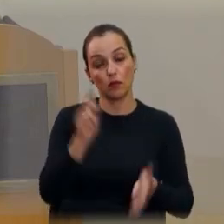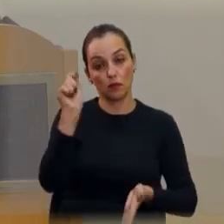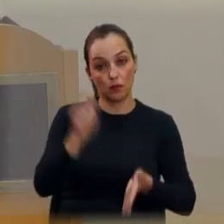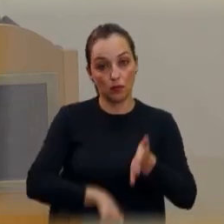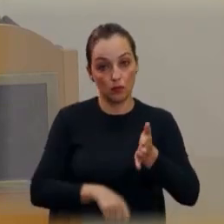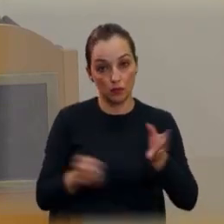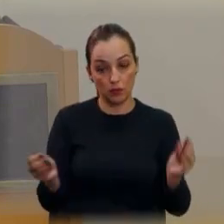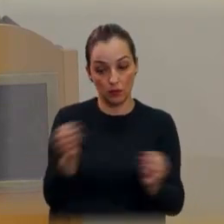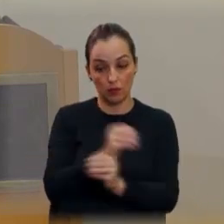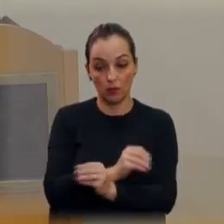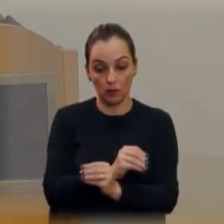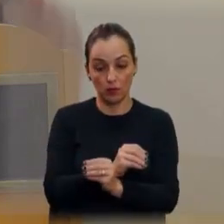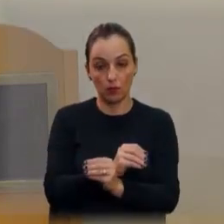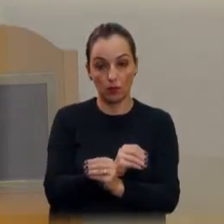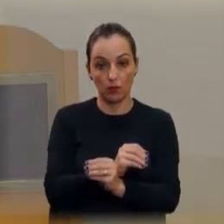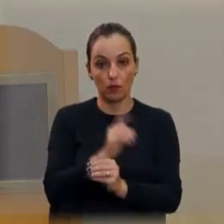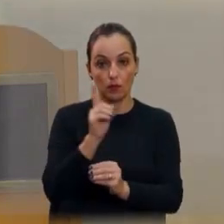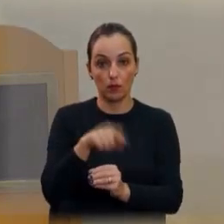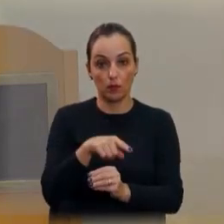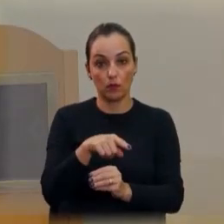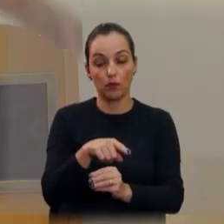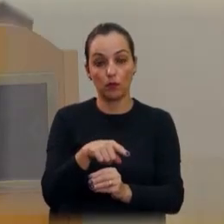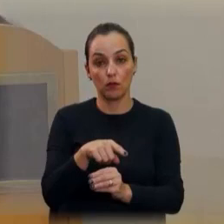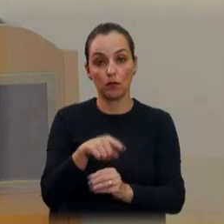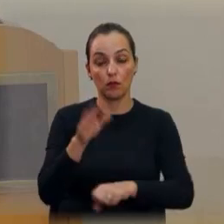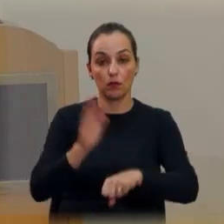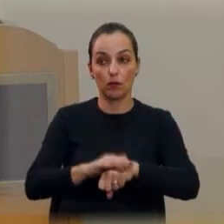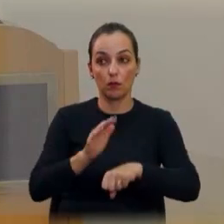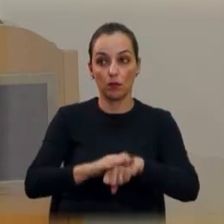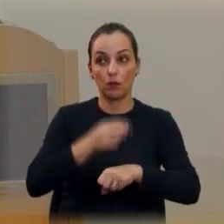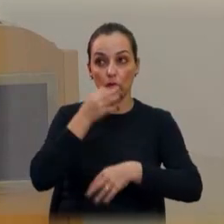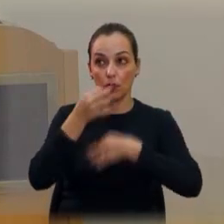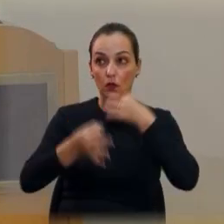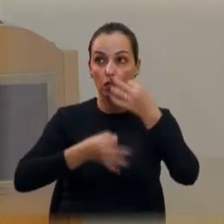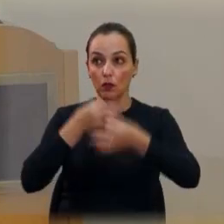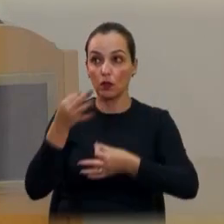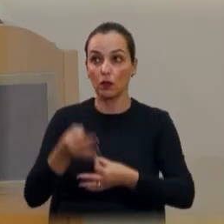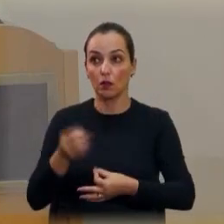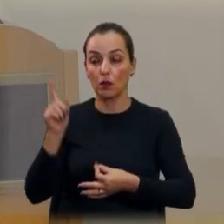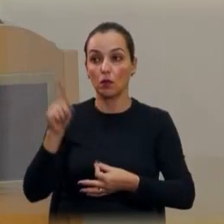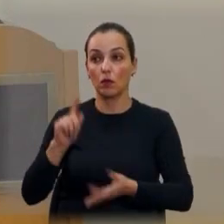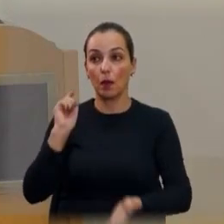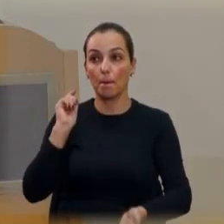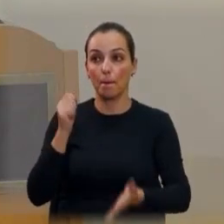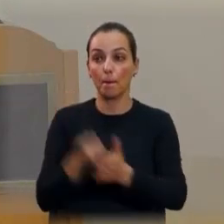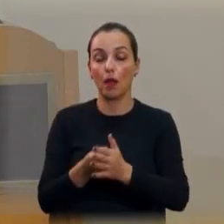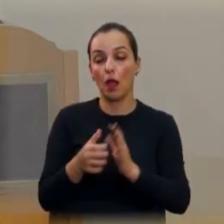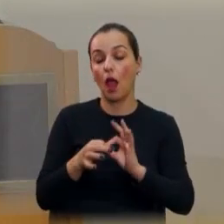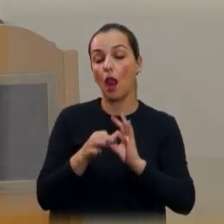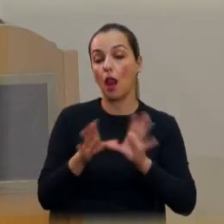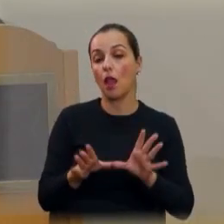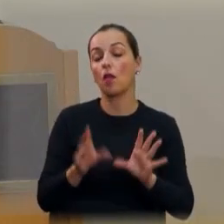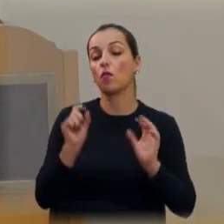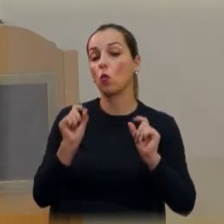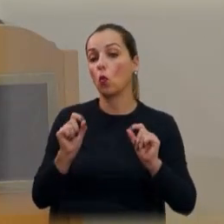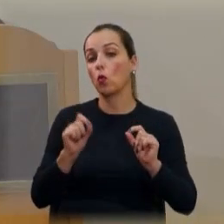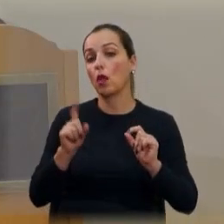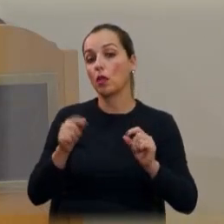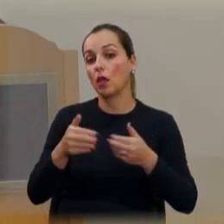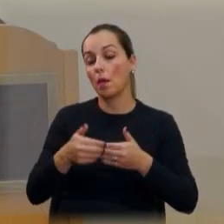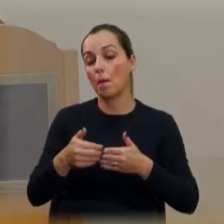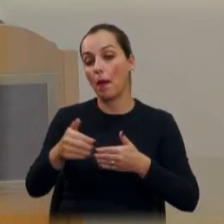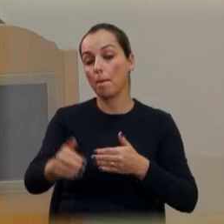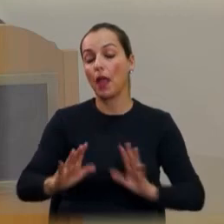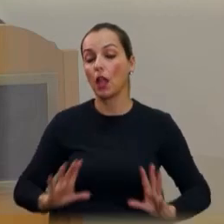de transferência. Por nossa sugestão, a isenção de pagamento desta taxa foi estendida